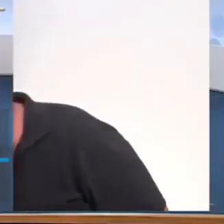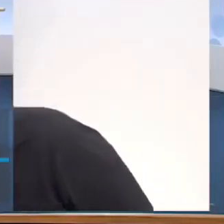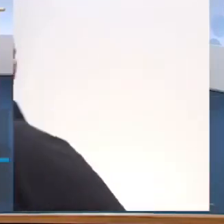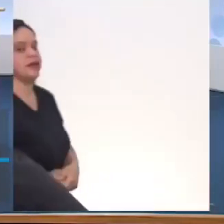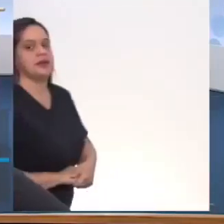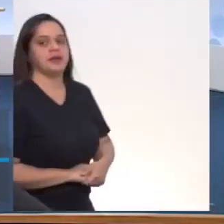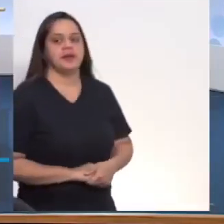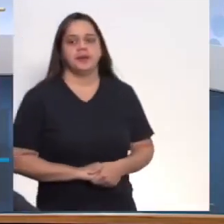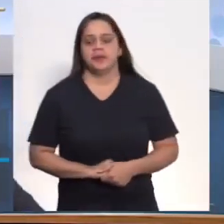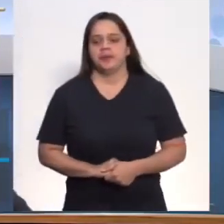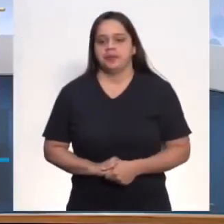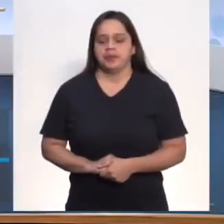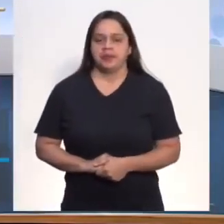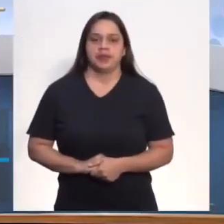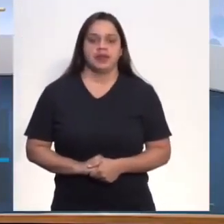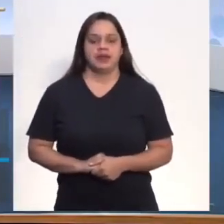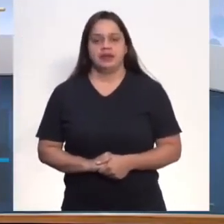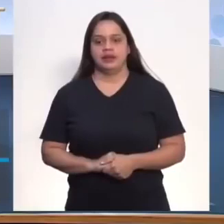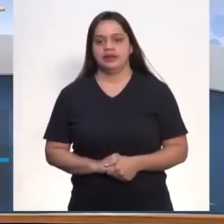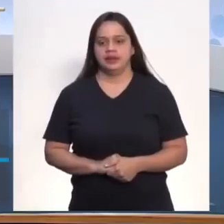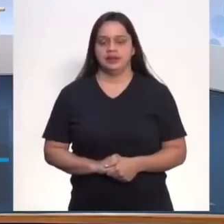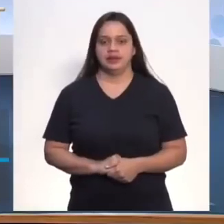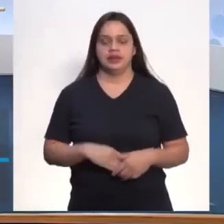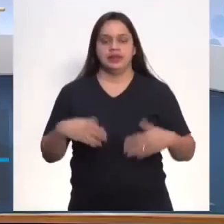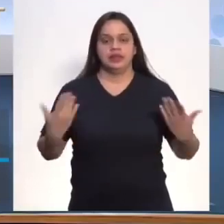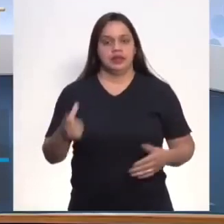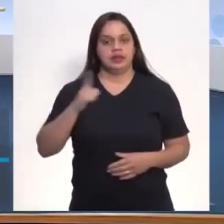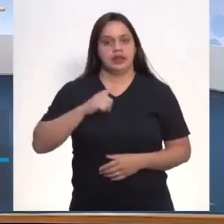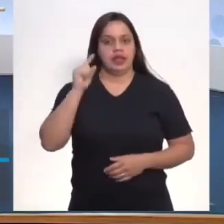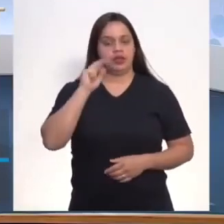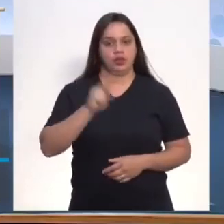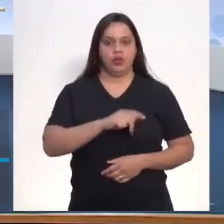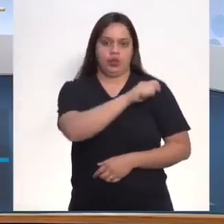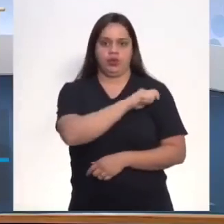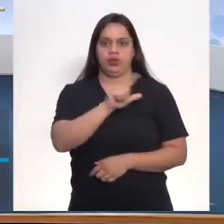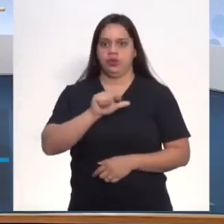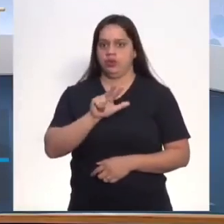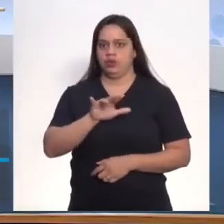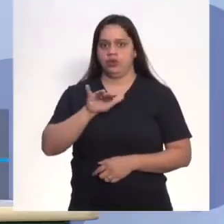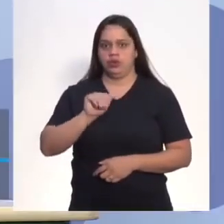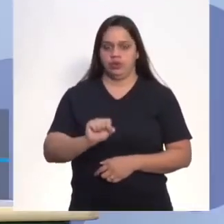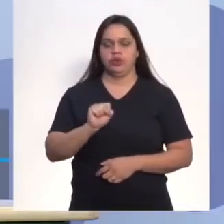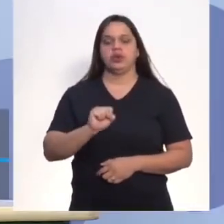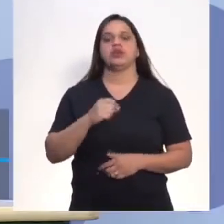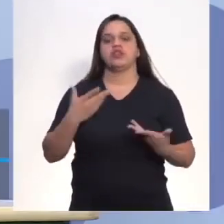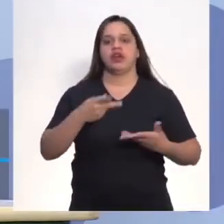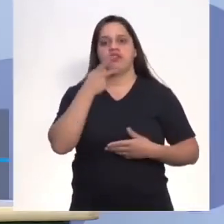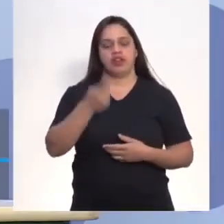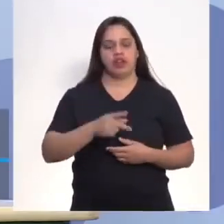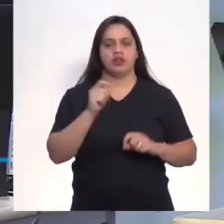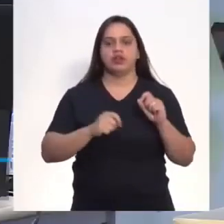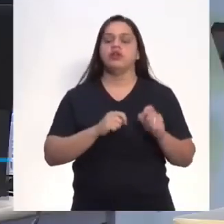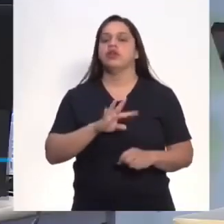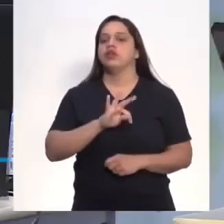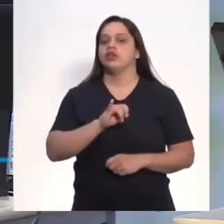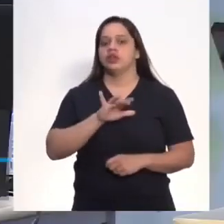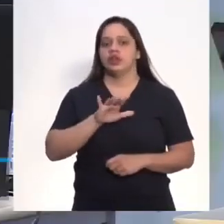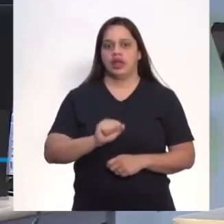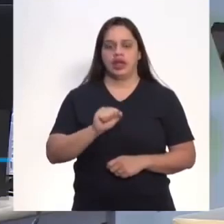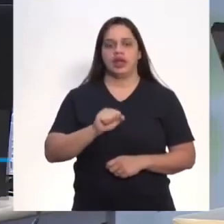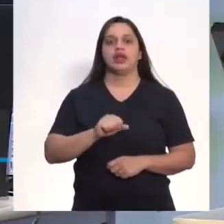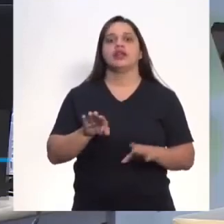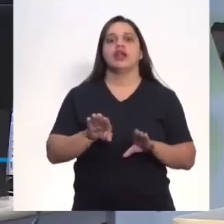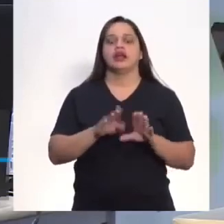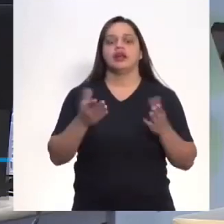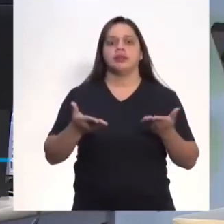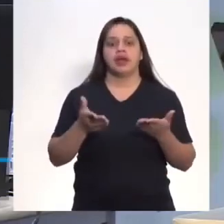Ah, só essas 3. Aí temos a teia que o Lucas Ribeiro disse. Teia. Teia está na vertical